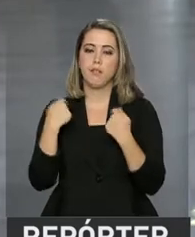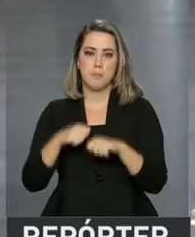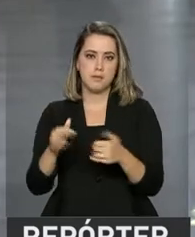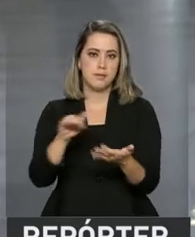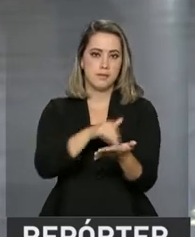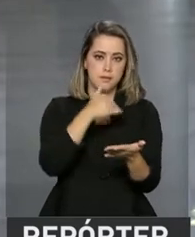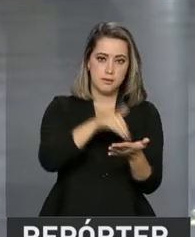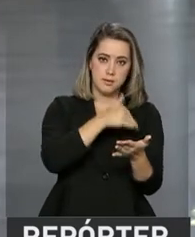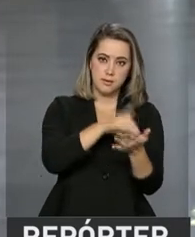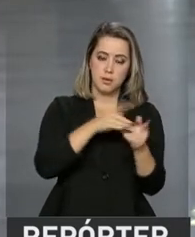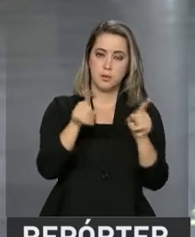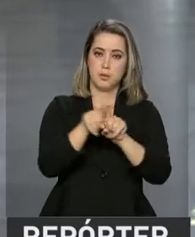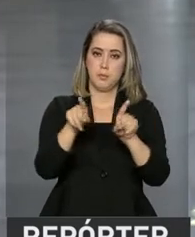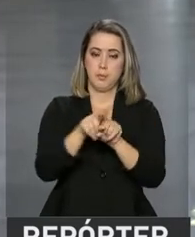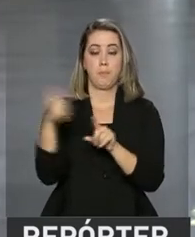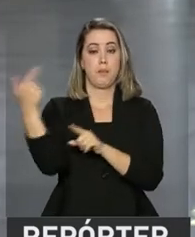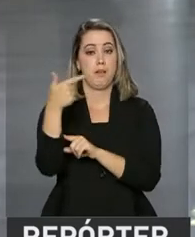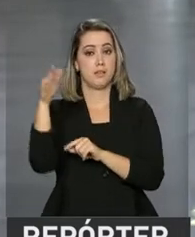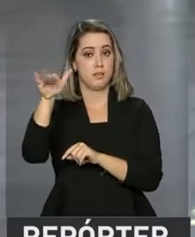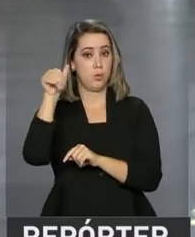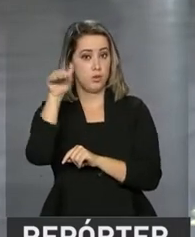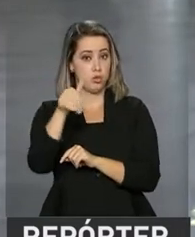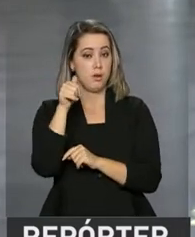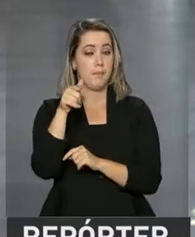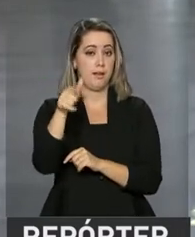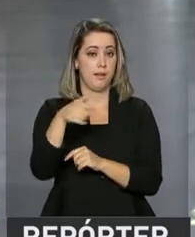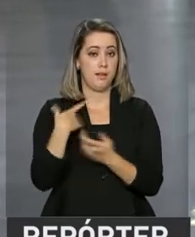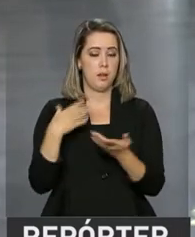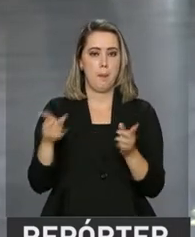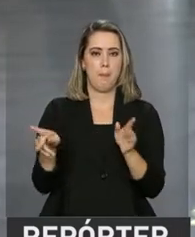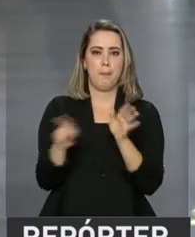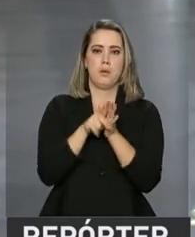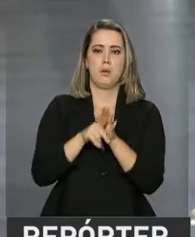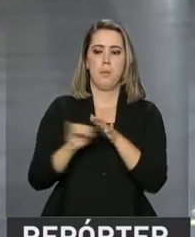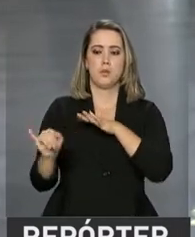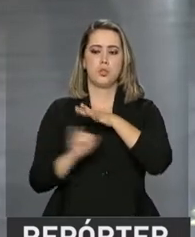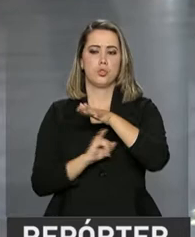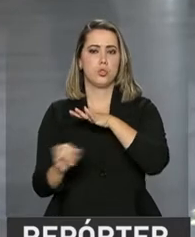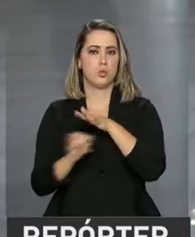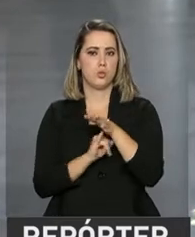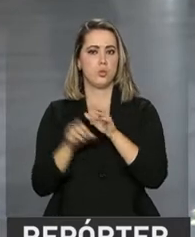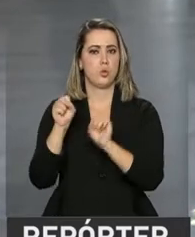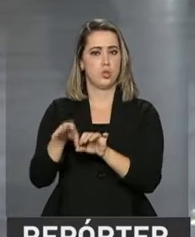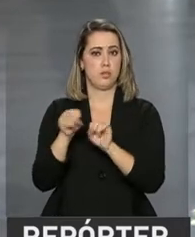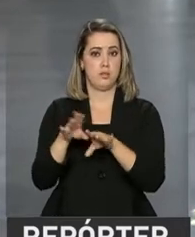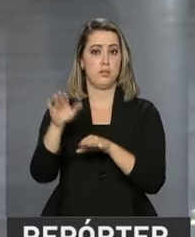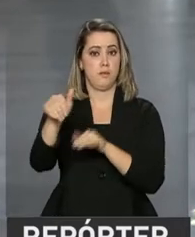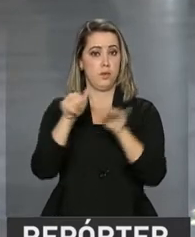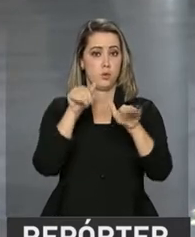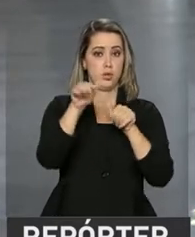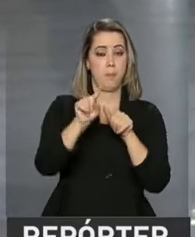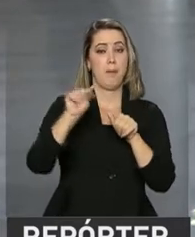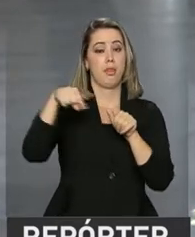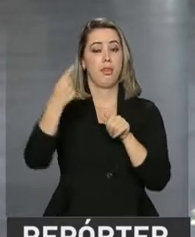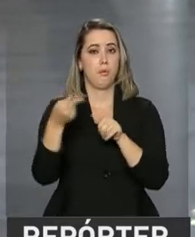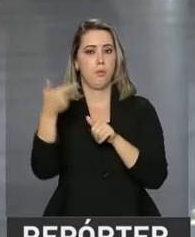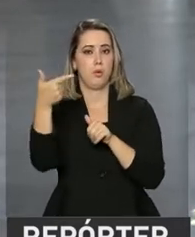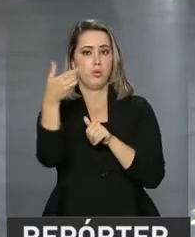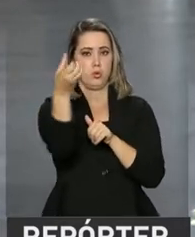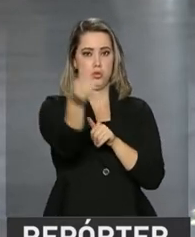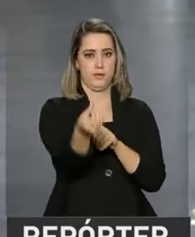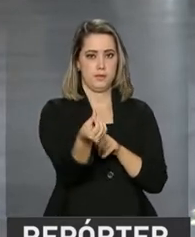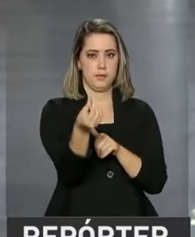convocação da 2ª chamada vai ser feita pelas próprias instituições de ensino a partir do próximo dia 26 o sisu oferece